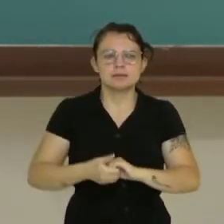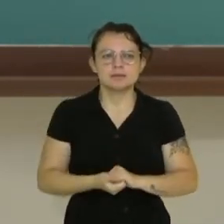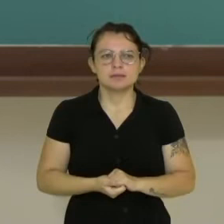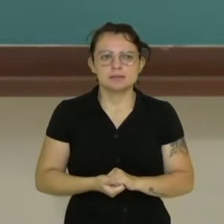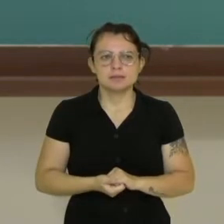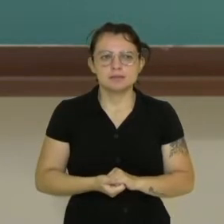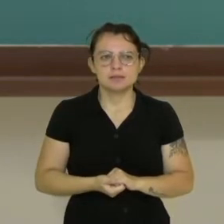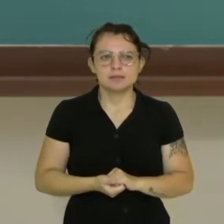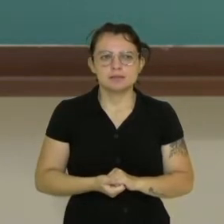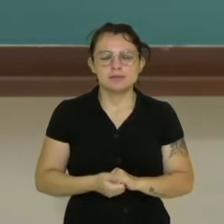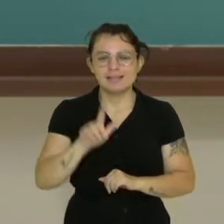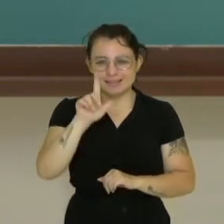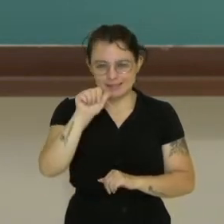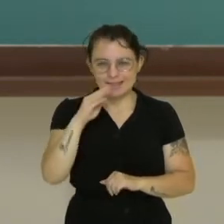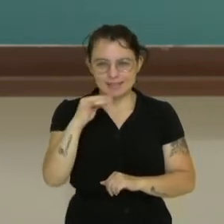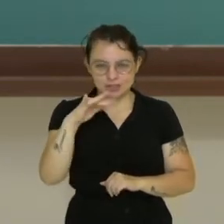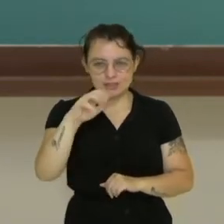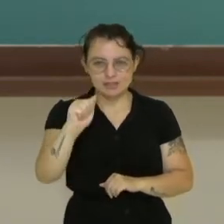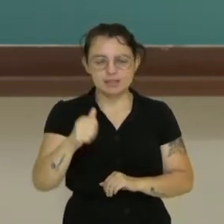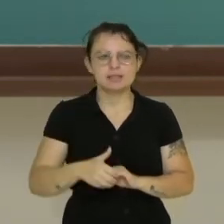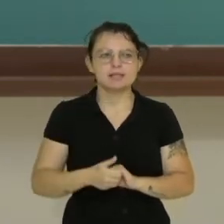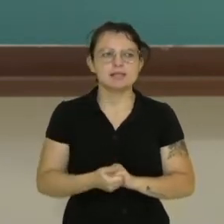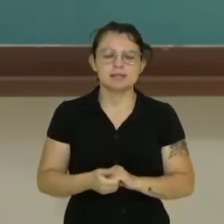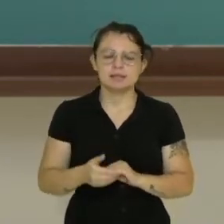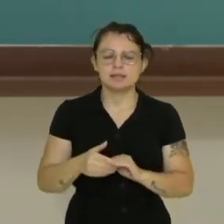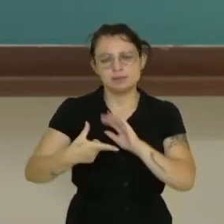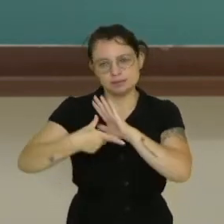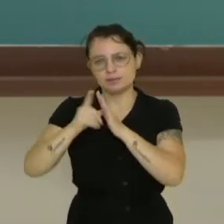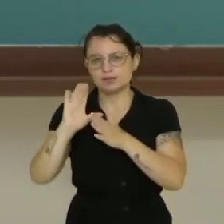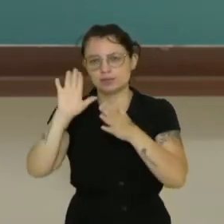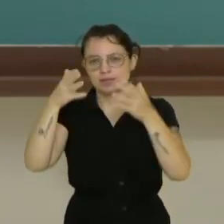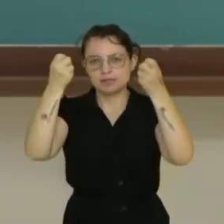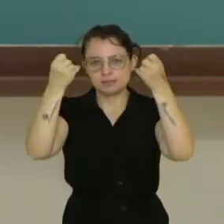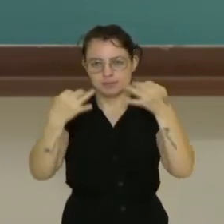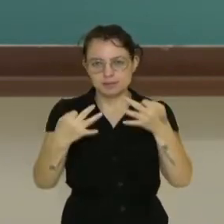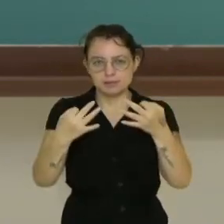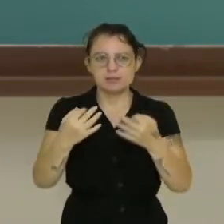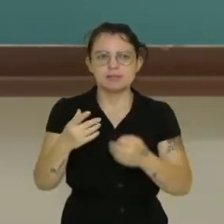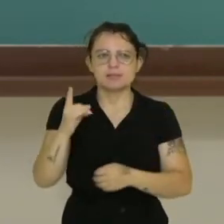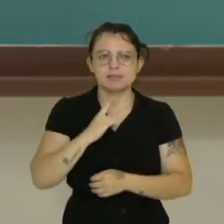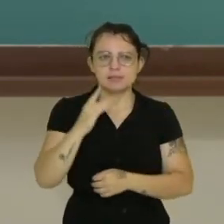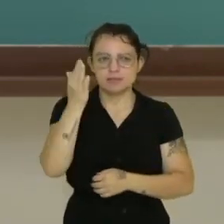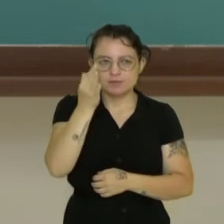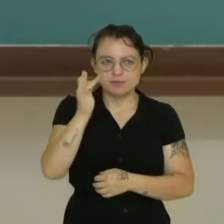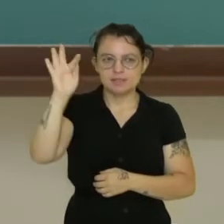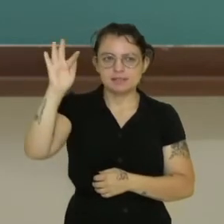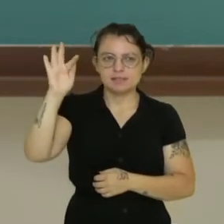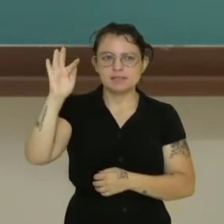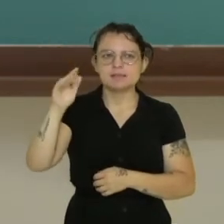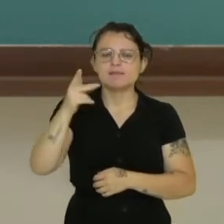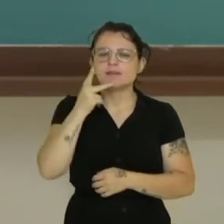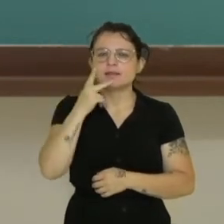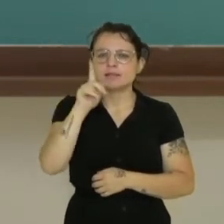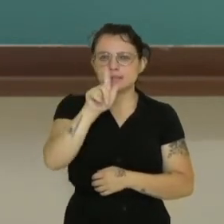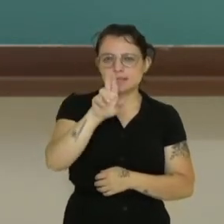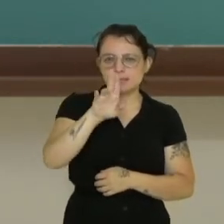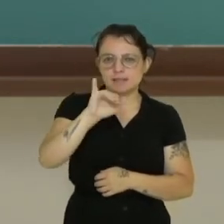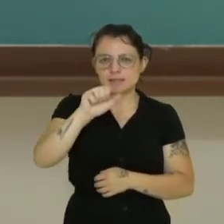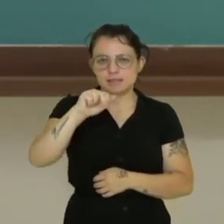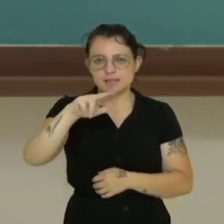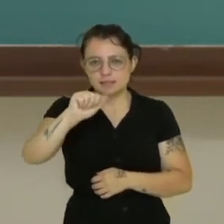Já na América Latina, como eu falei antes, nós temos o francês, falado lá na